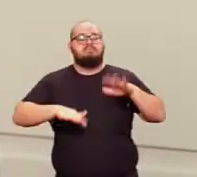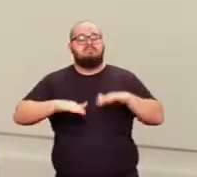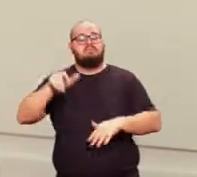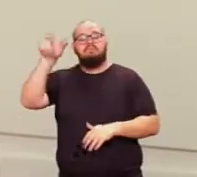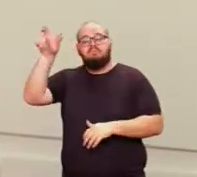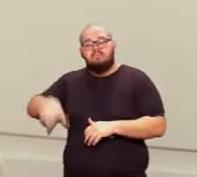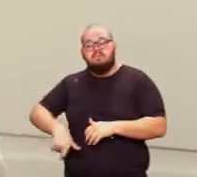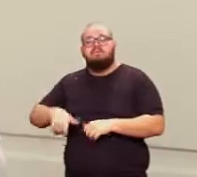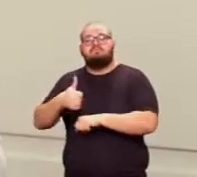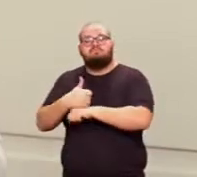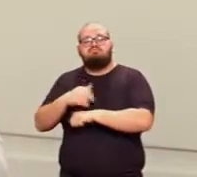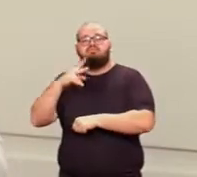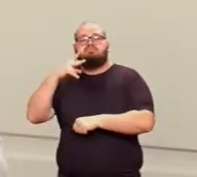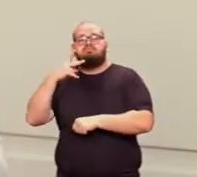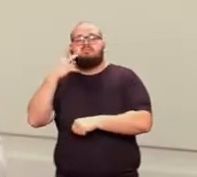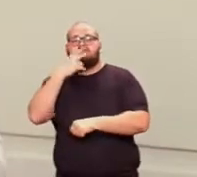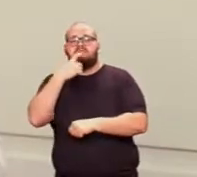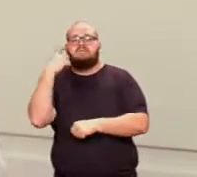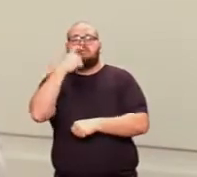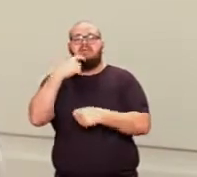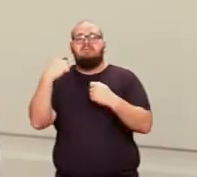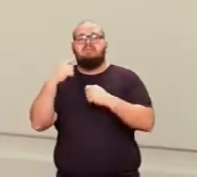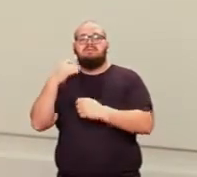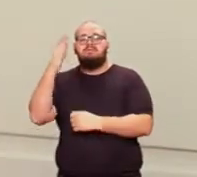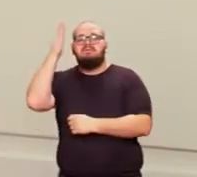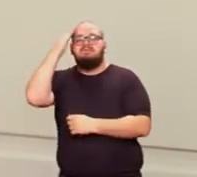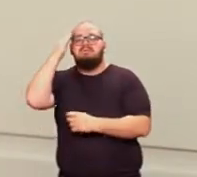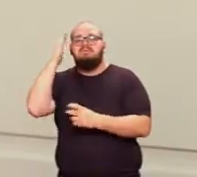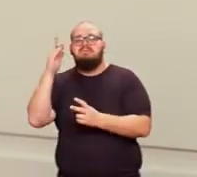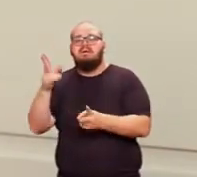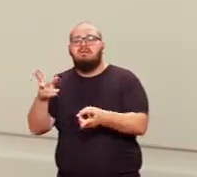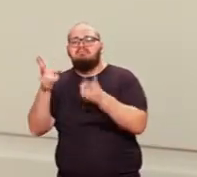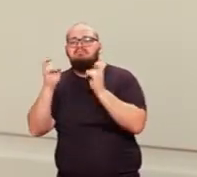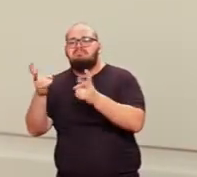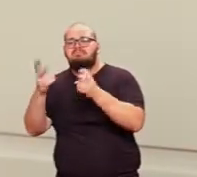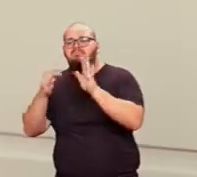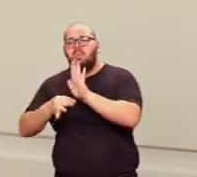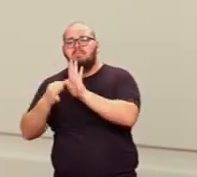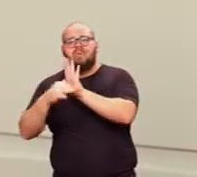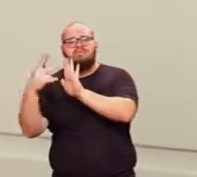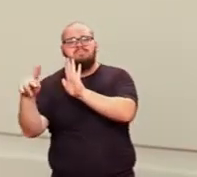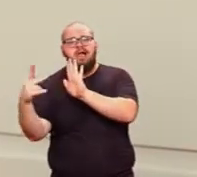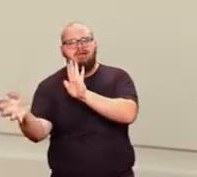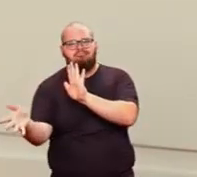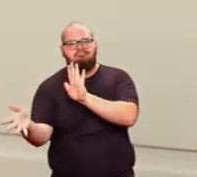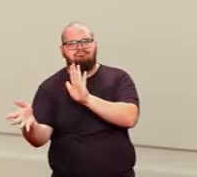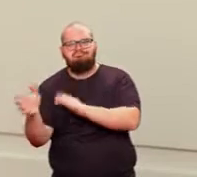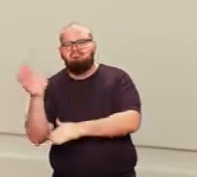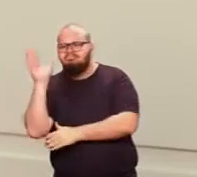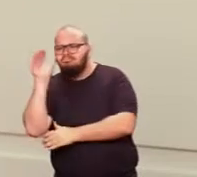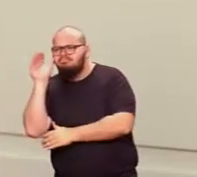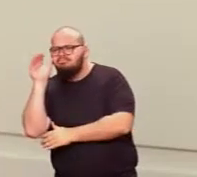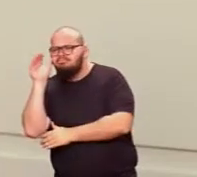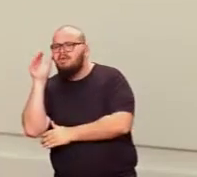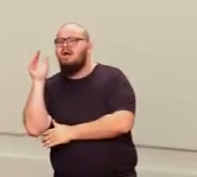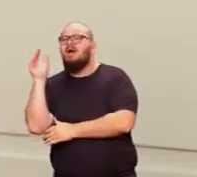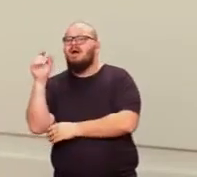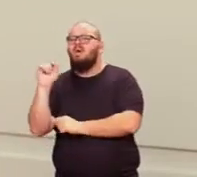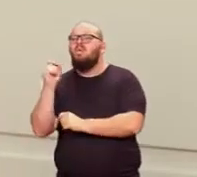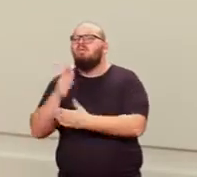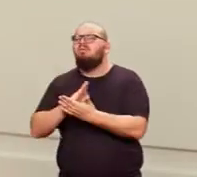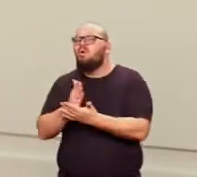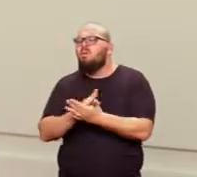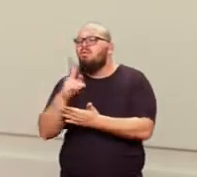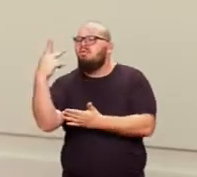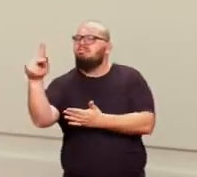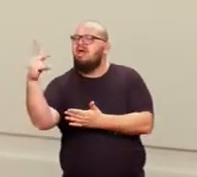paciente aquilo. Na verdade, o cirurgião dentista ele tem que ouvir o que o paciente quer, né? Tem que ver qual é a queixa, o